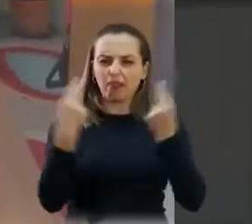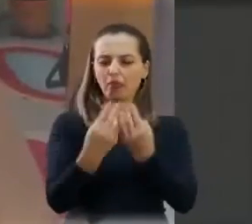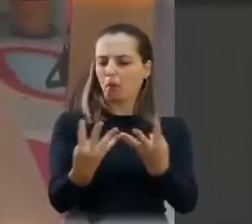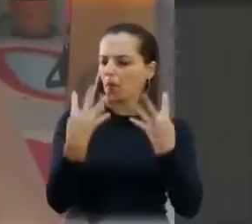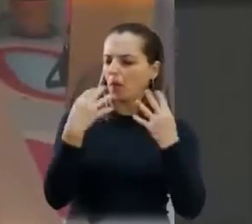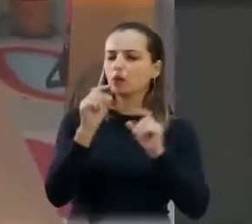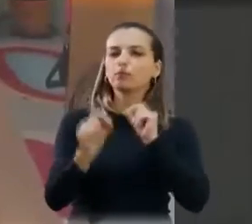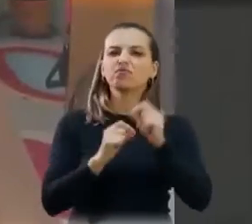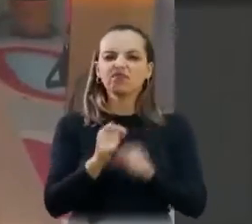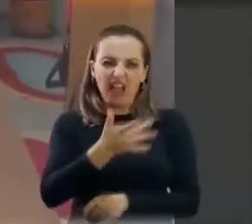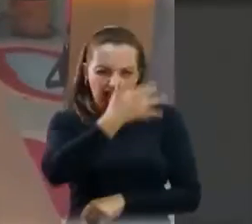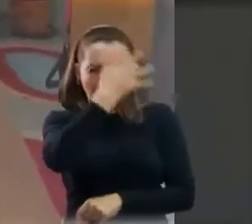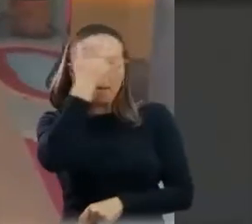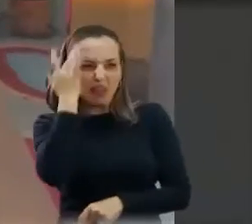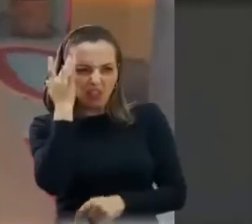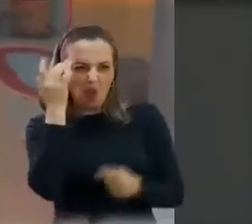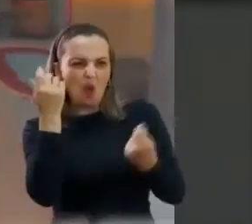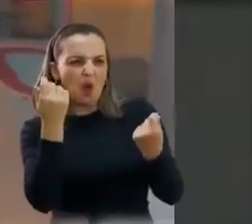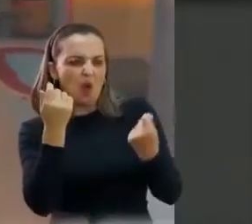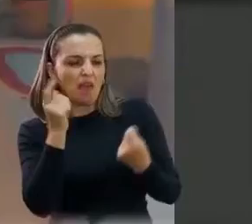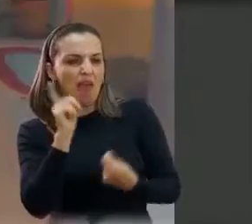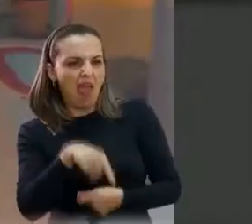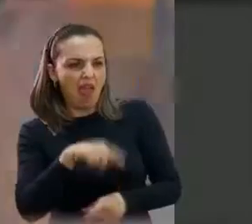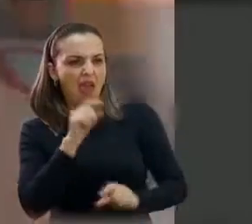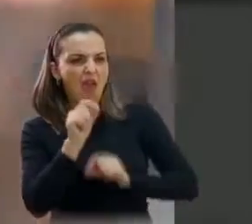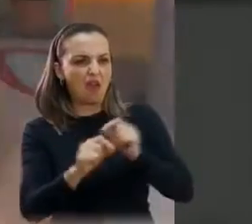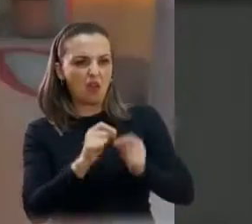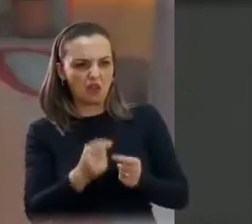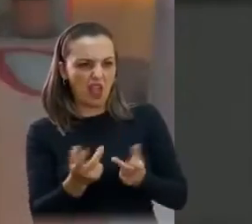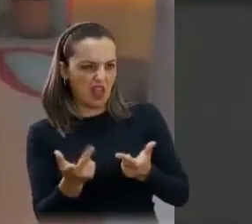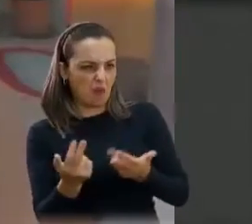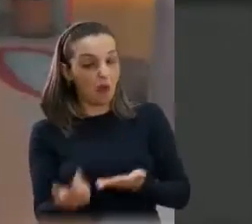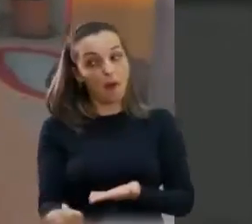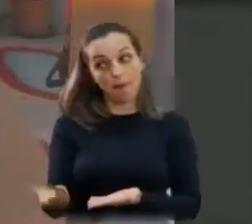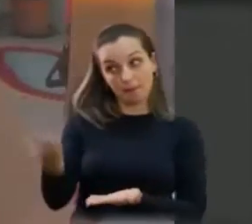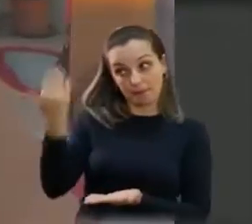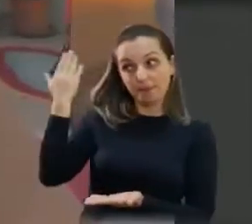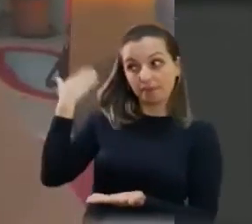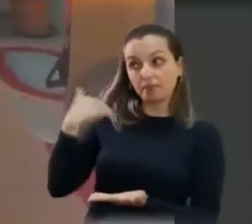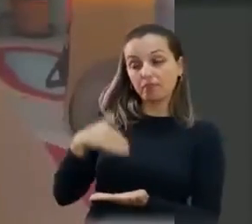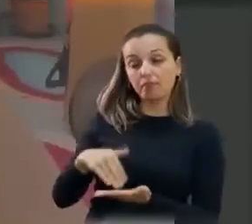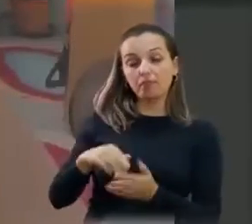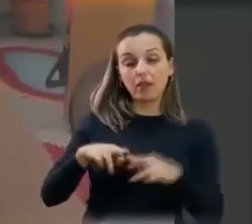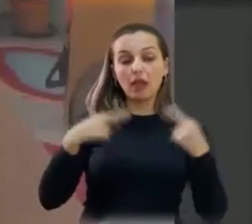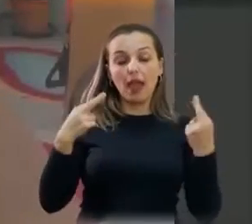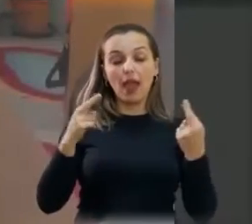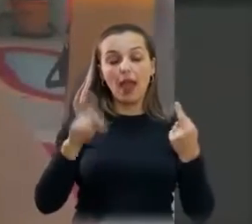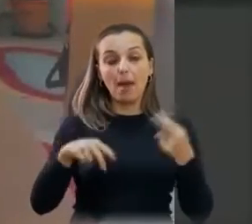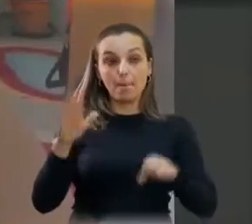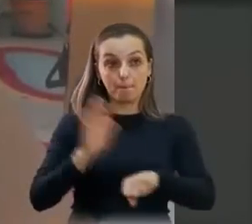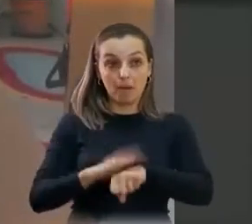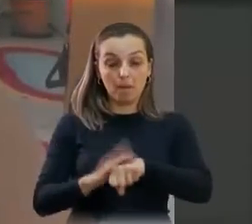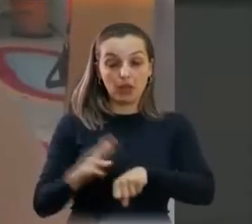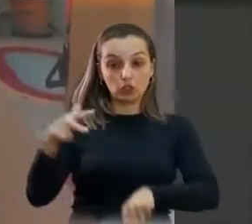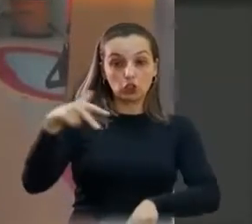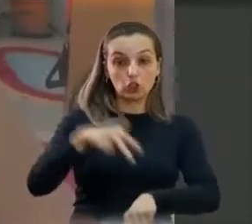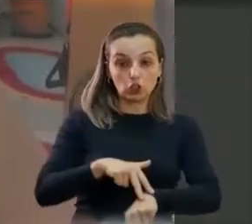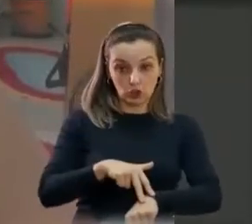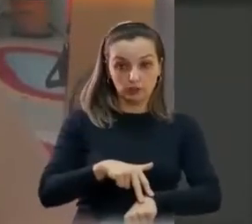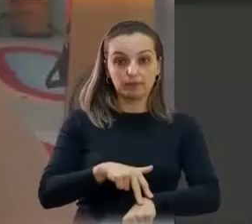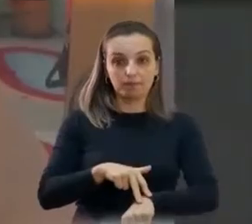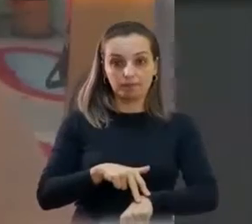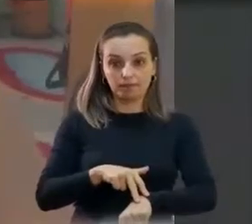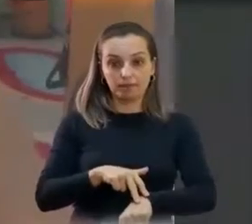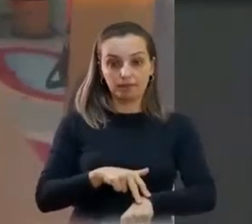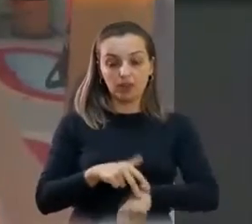disseram assim: tem gente que deveria, assim como antes, era encerrado o pequeno expediente do querido vereador,